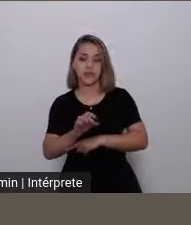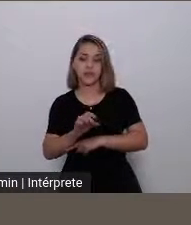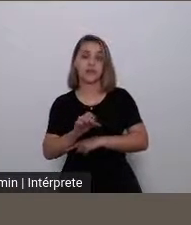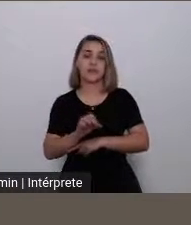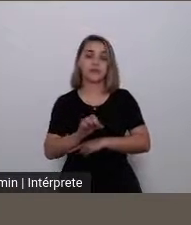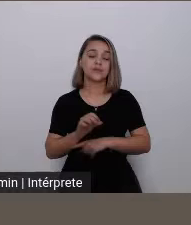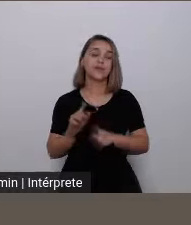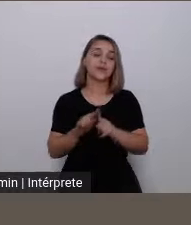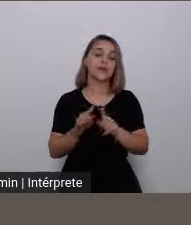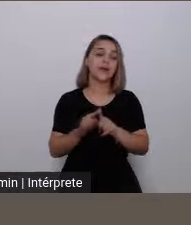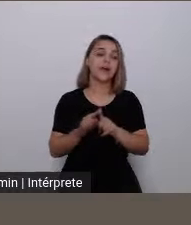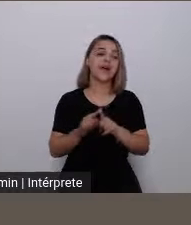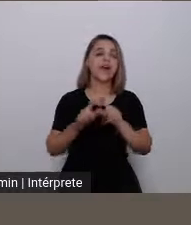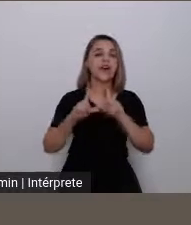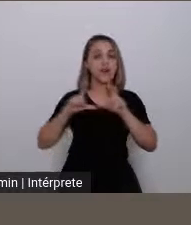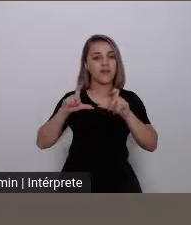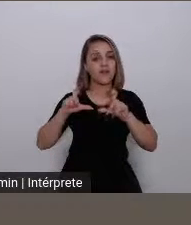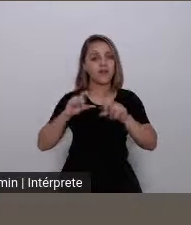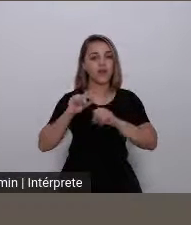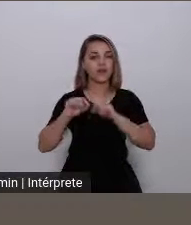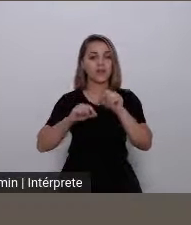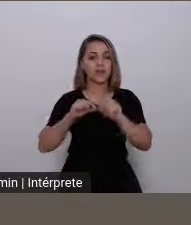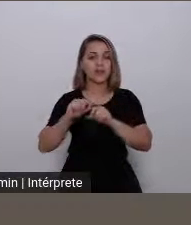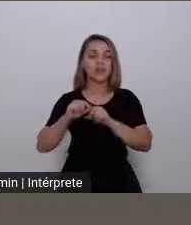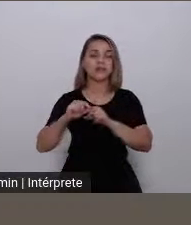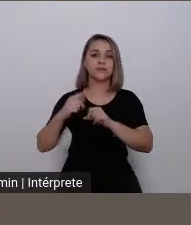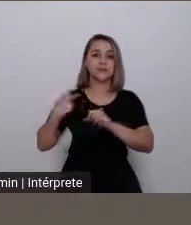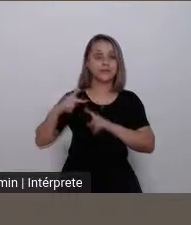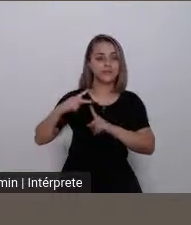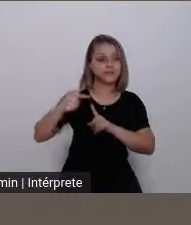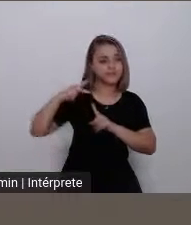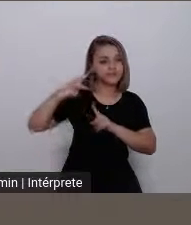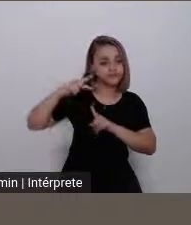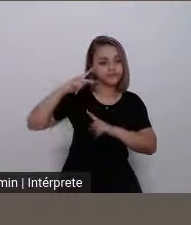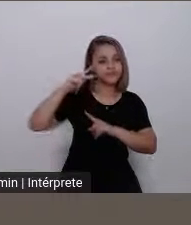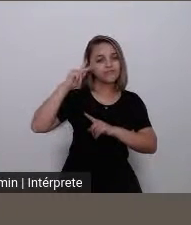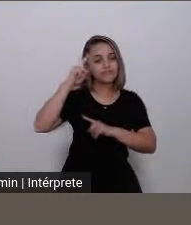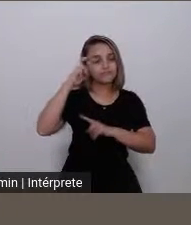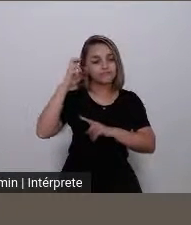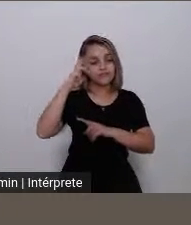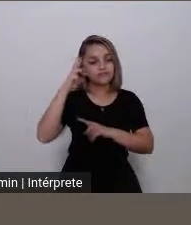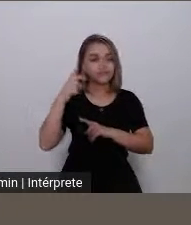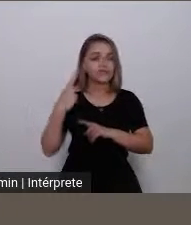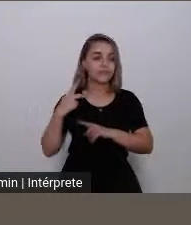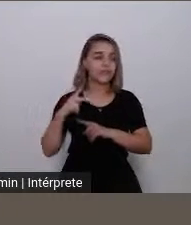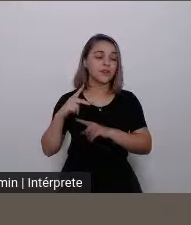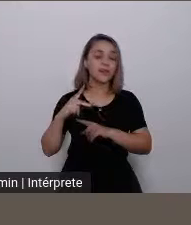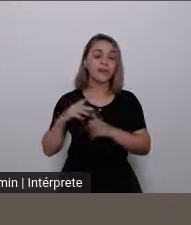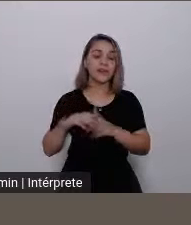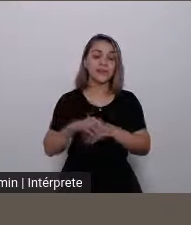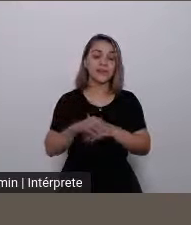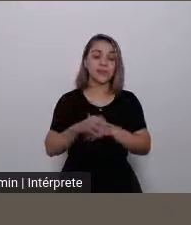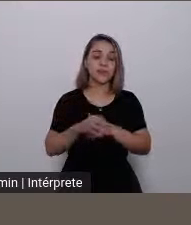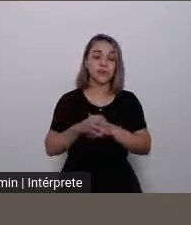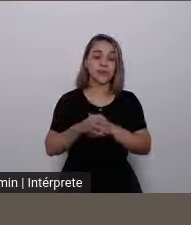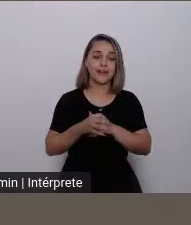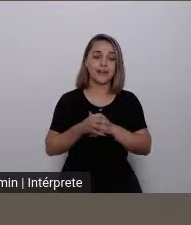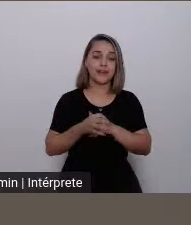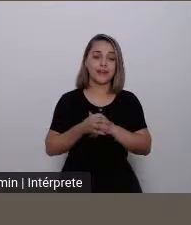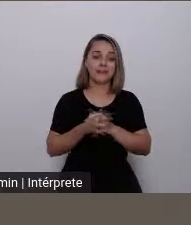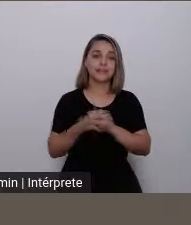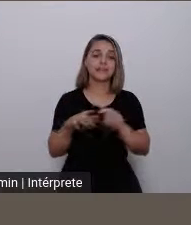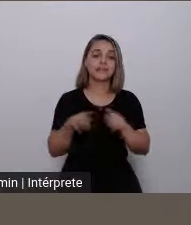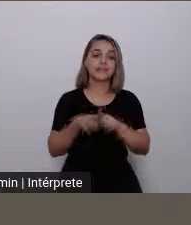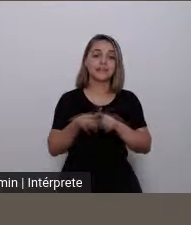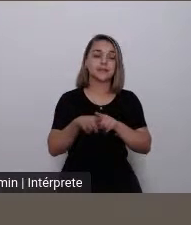também, atravessa toda a trajetória intelectual dele. A fotografia foi um objeto de interesse e reflexão para